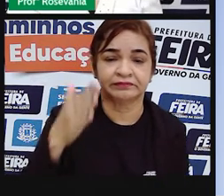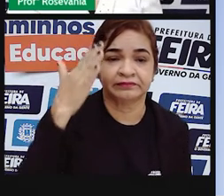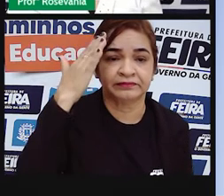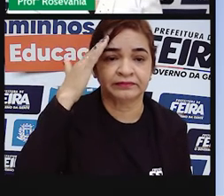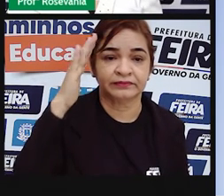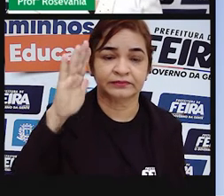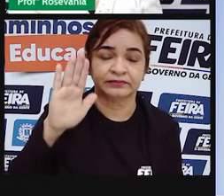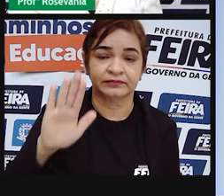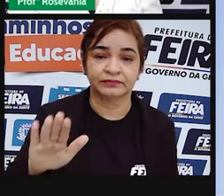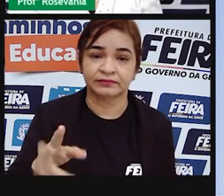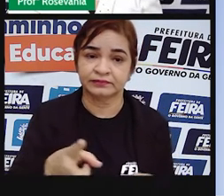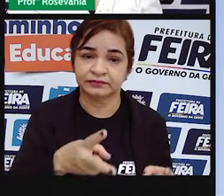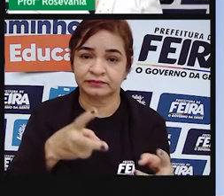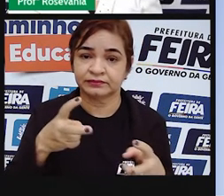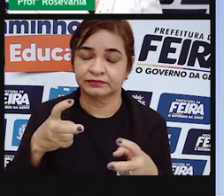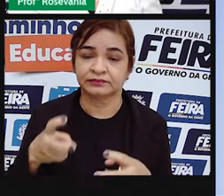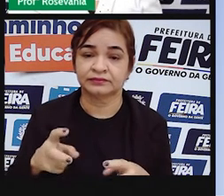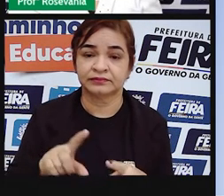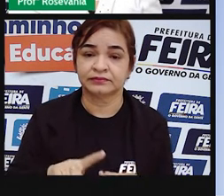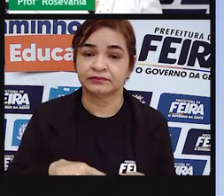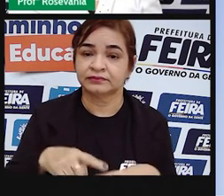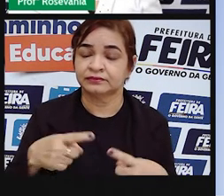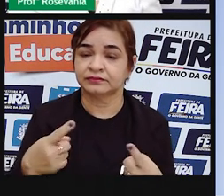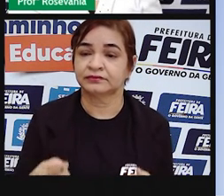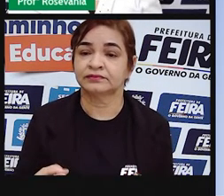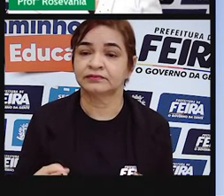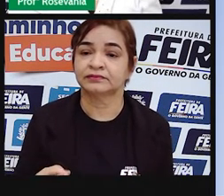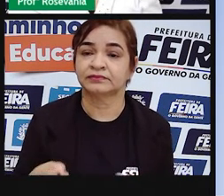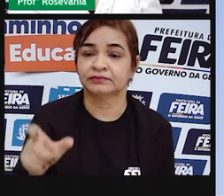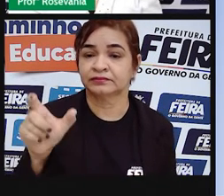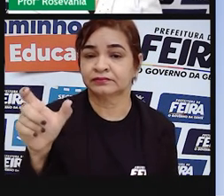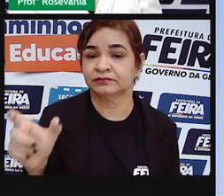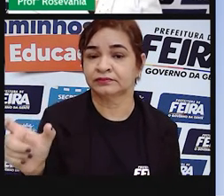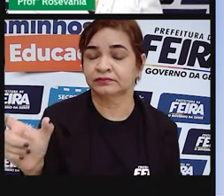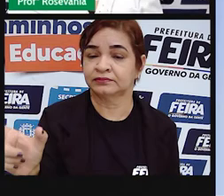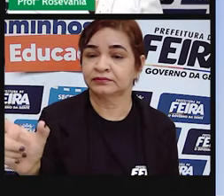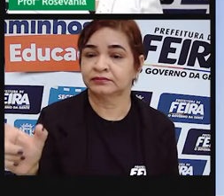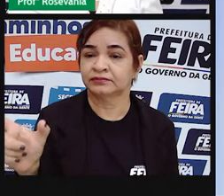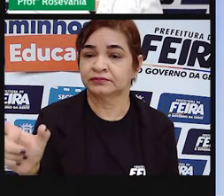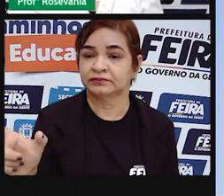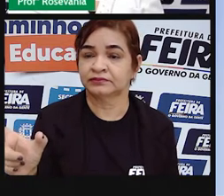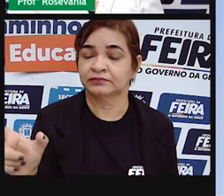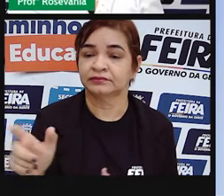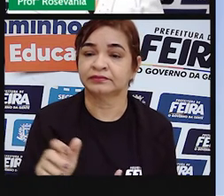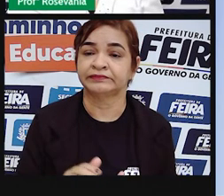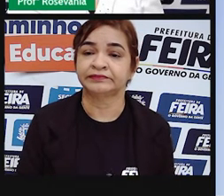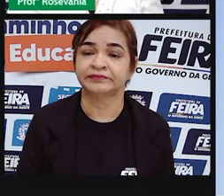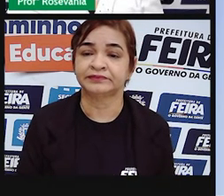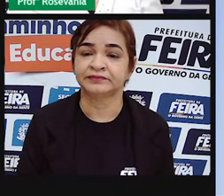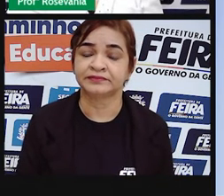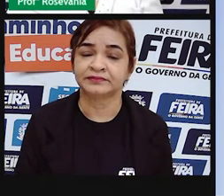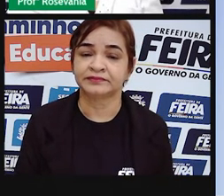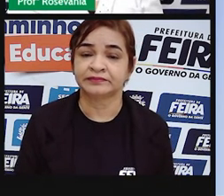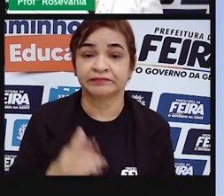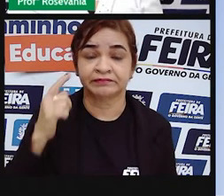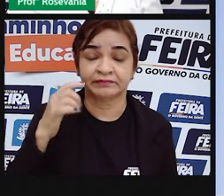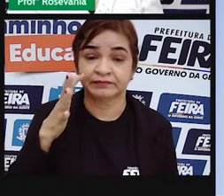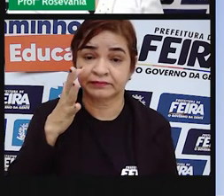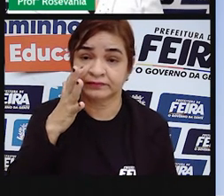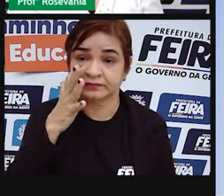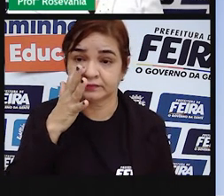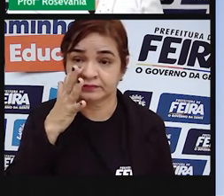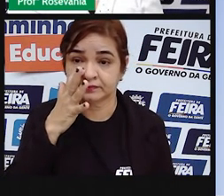se vocês perceberam, mas a gente dividiu aqui, fez um recorte no tempo aí, e a gente começou a